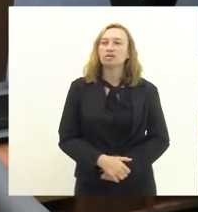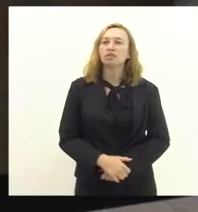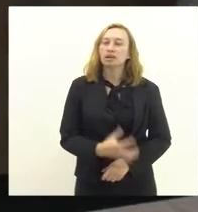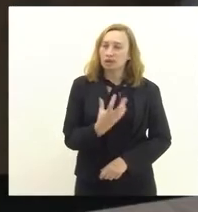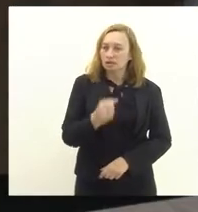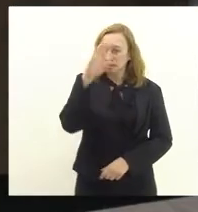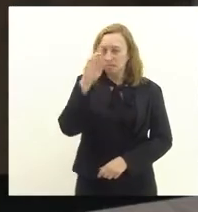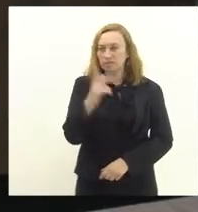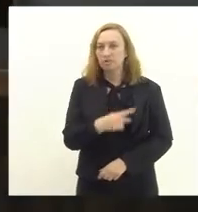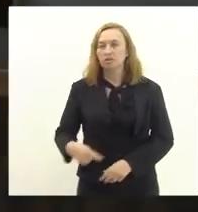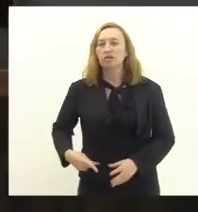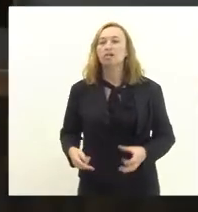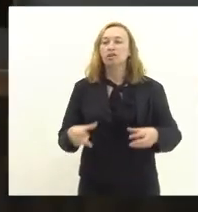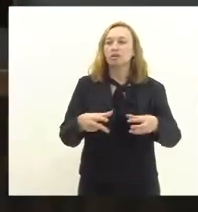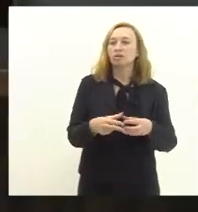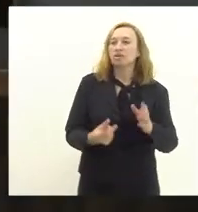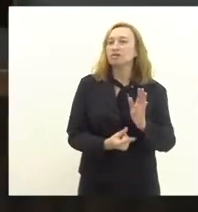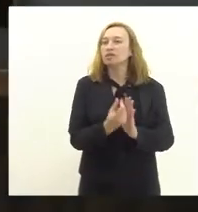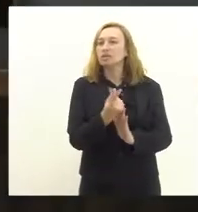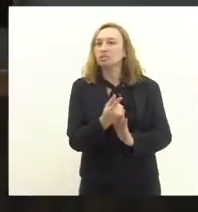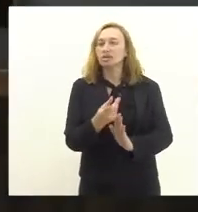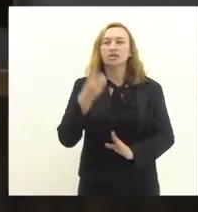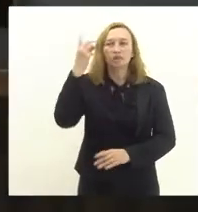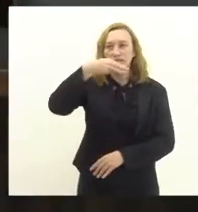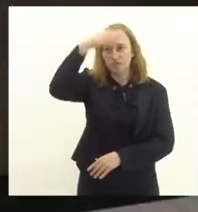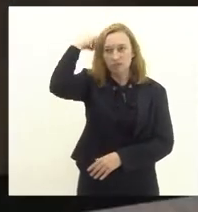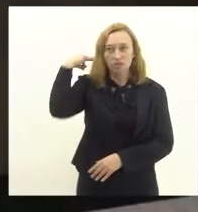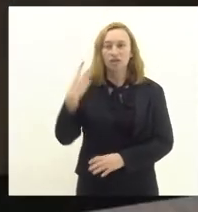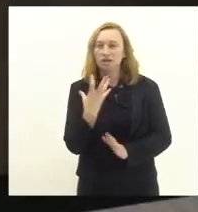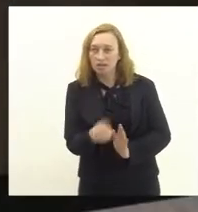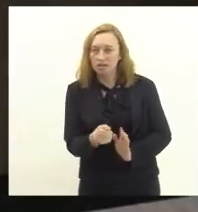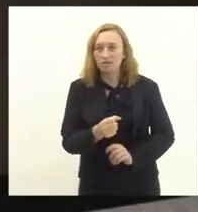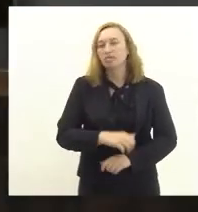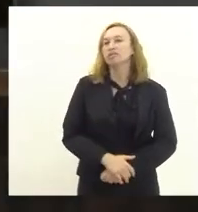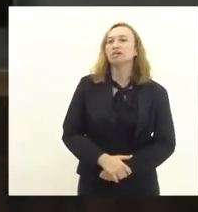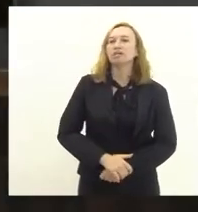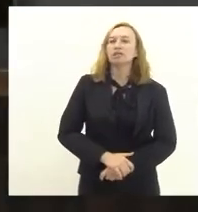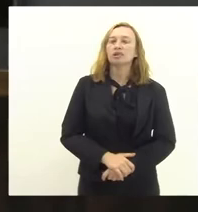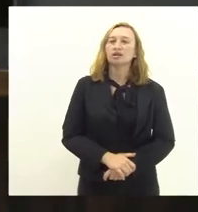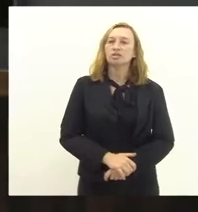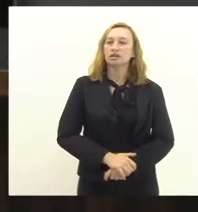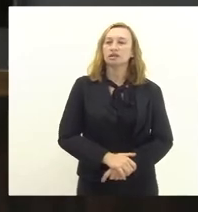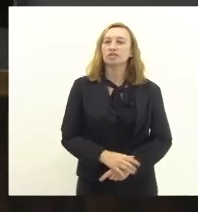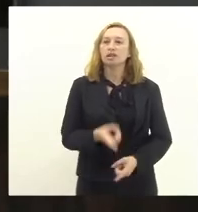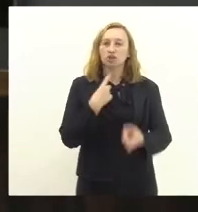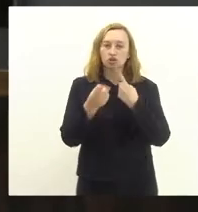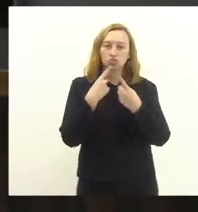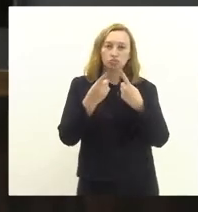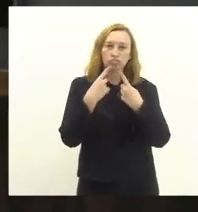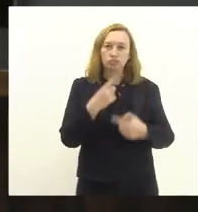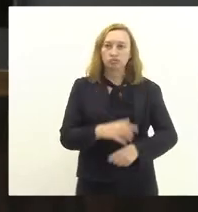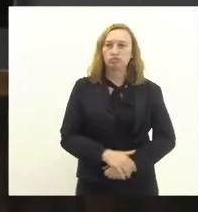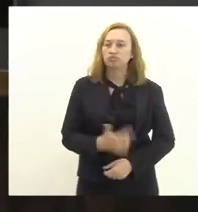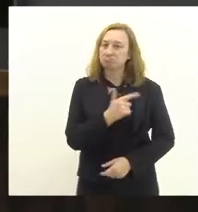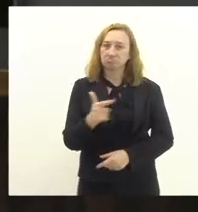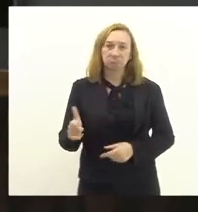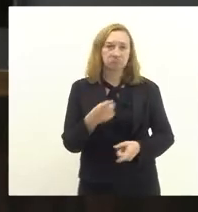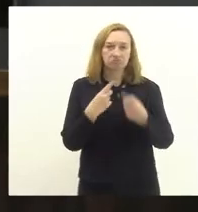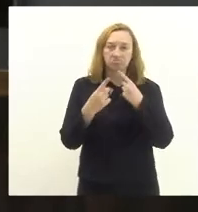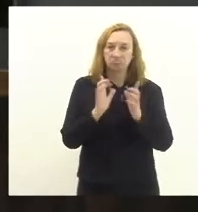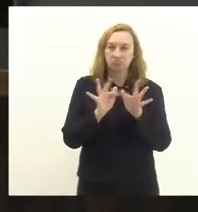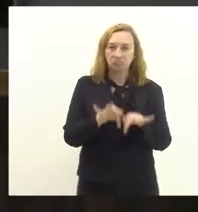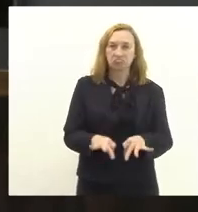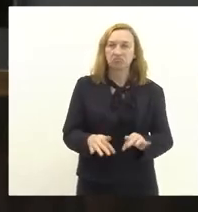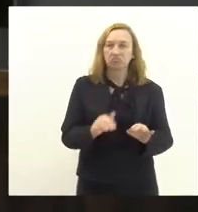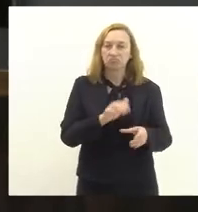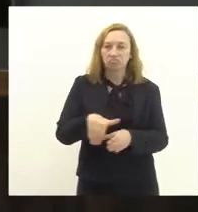Favorável, presidente. Pela Comissão de Orçamento, deputado Márcio Pacheco. Favorável. Os pareceres emitidos em discussão. Não havendo que queira discutir, encerra a